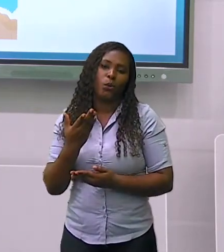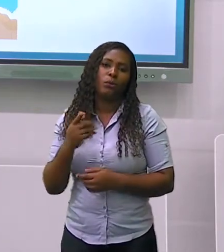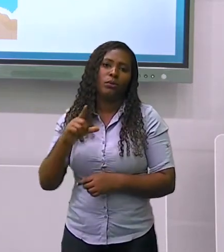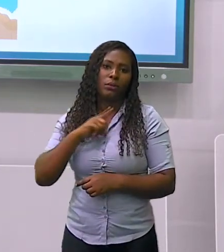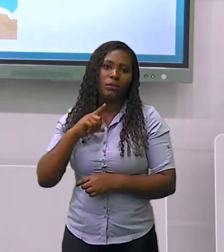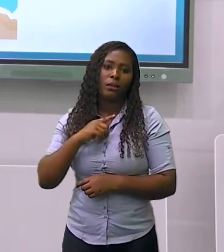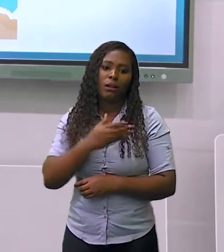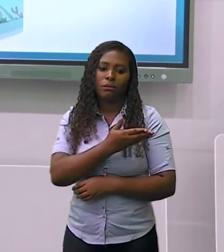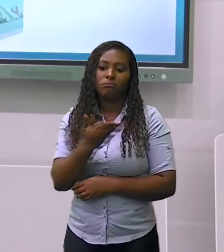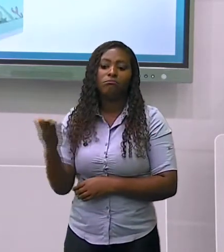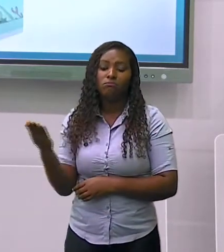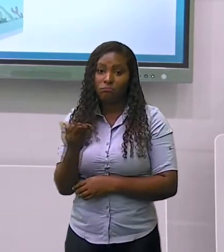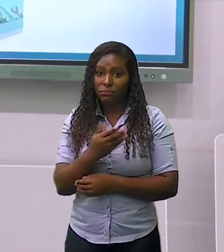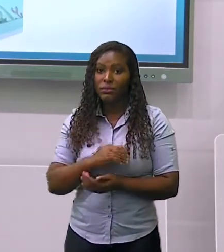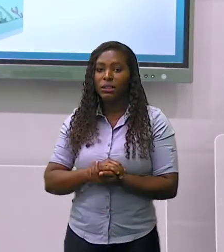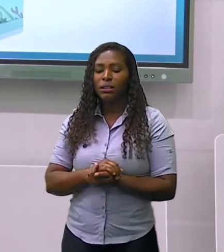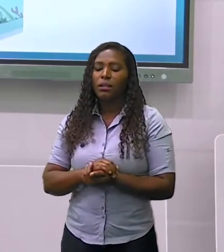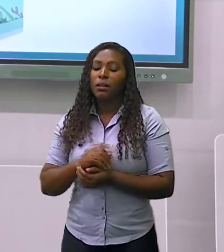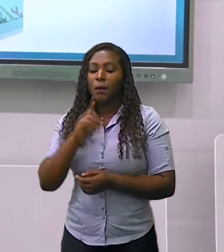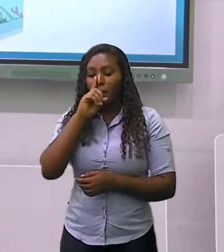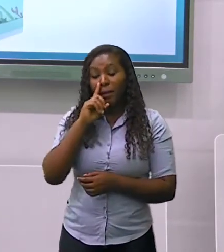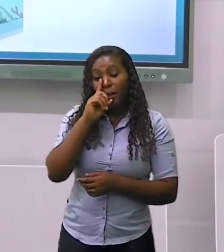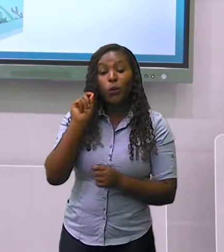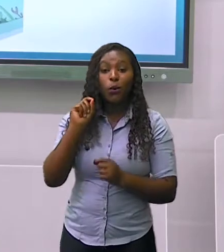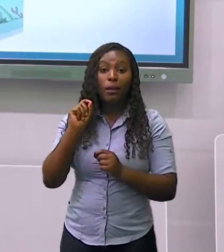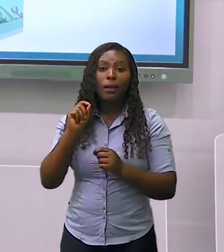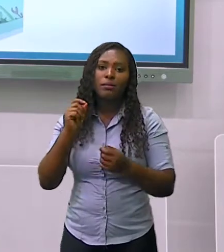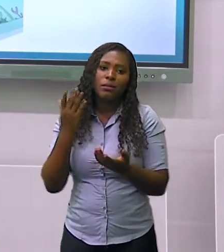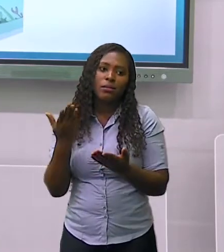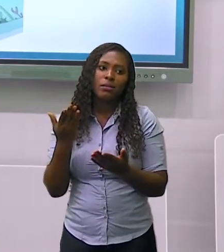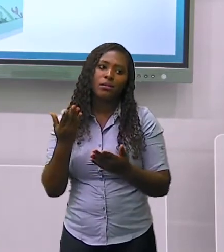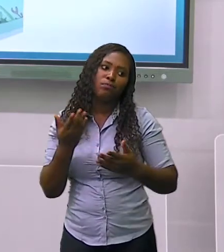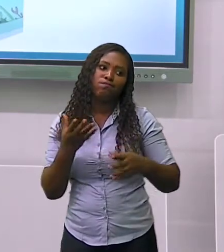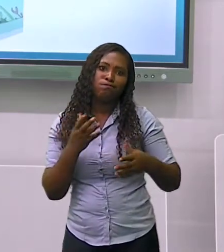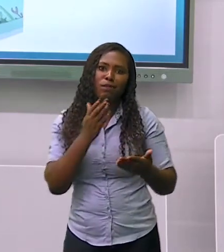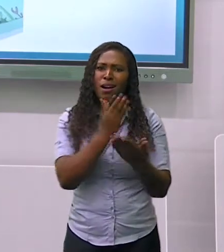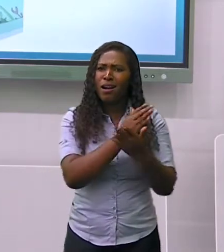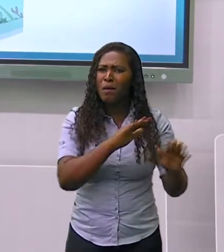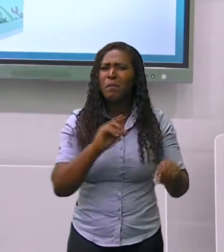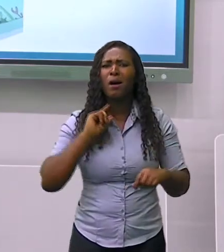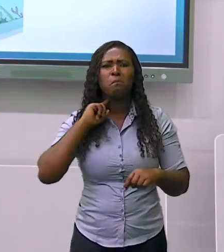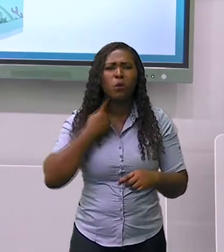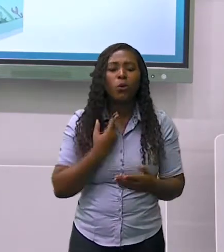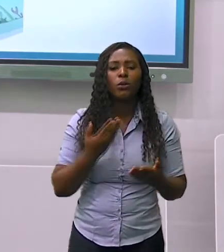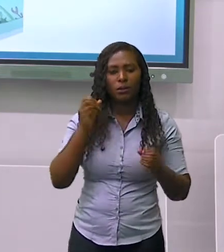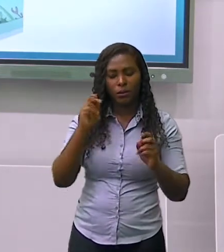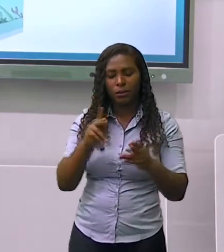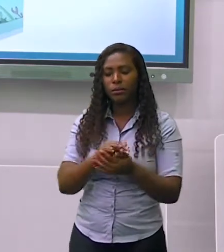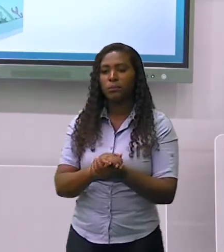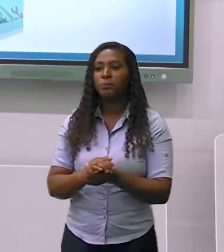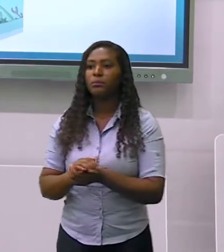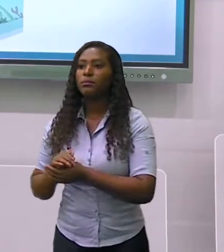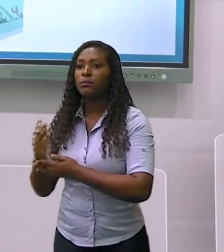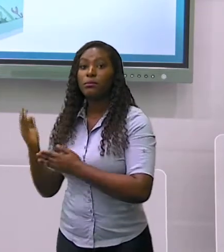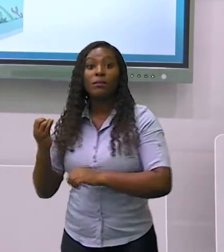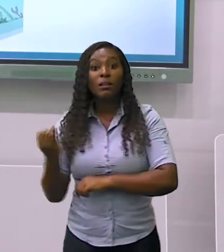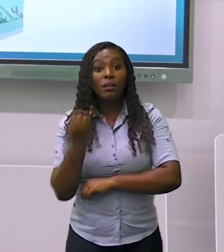começar então. A importância dos mares e oceanos pode